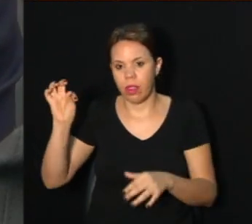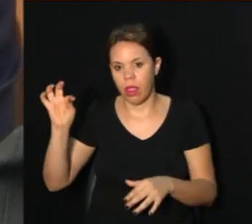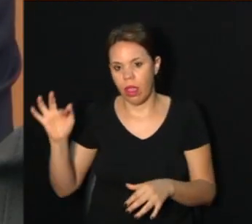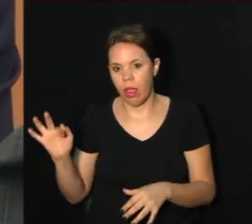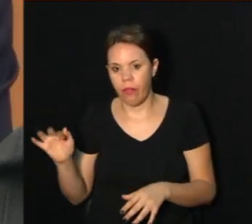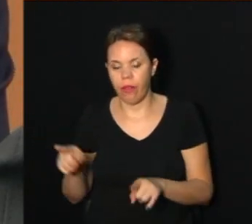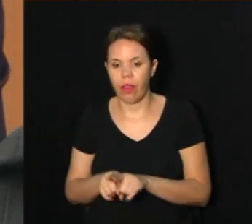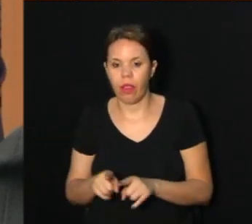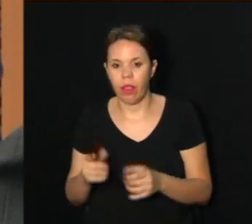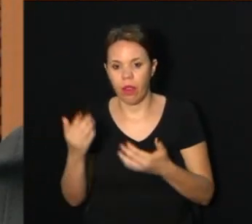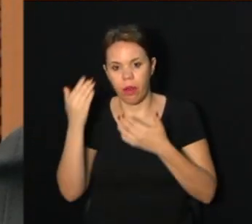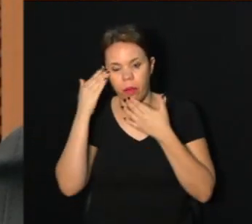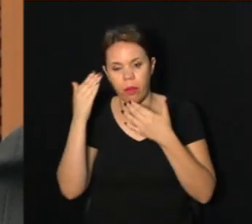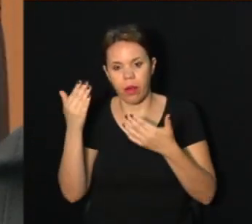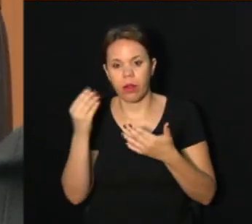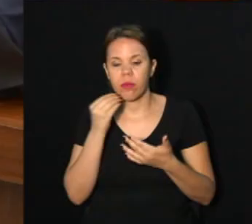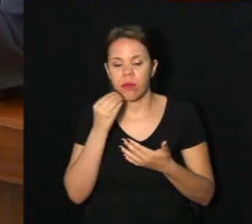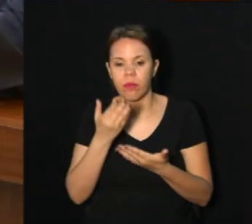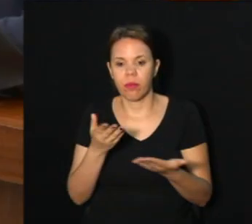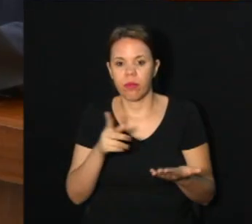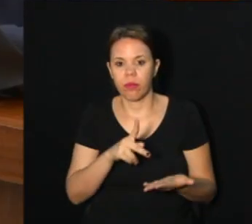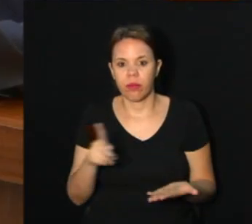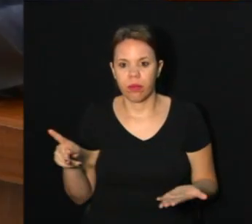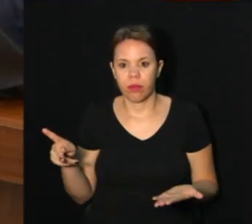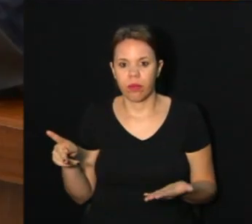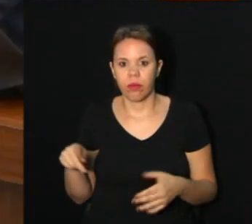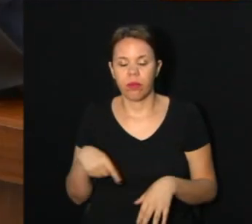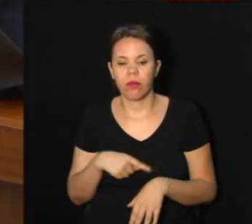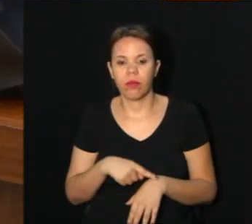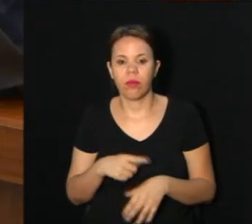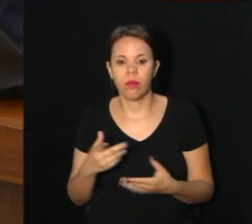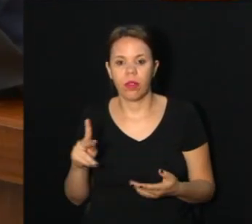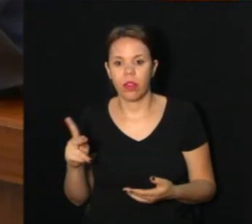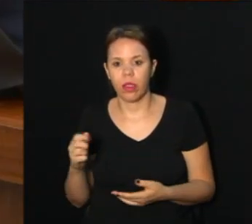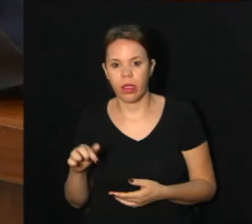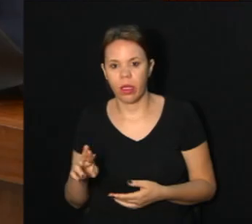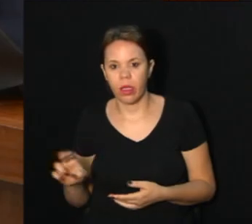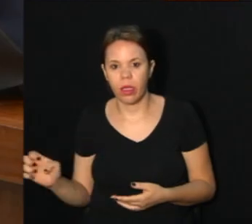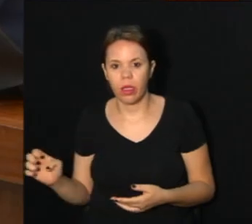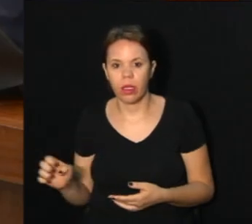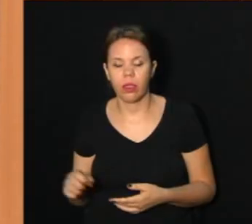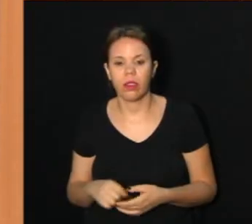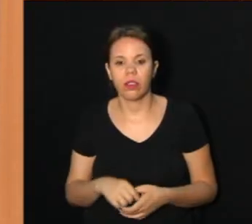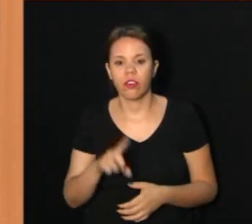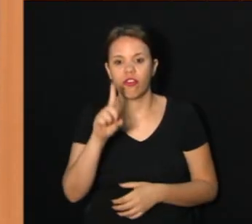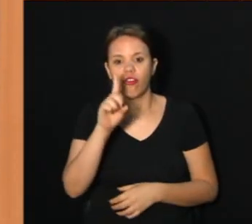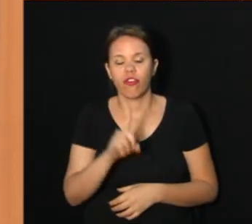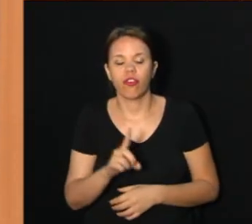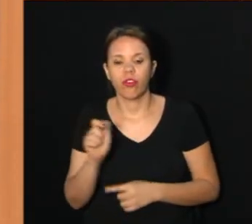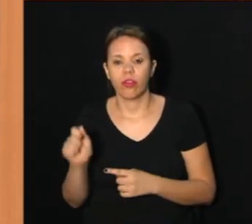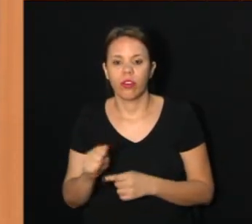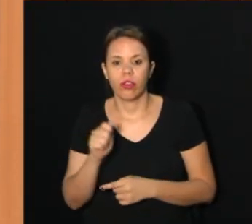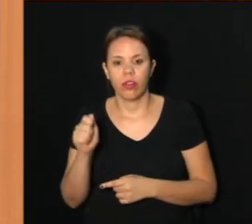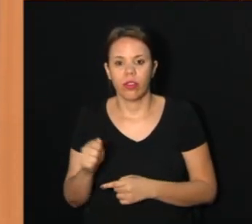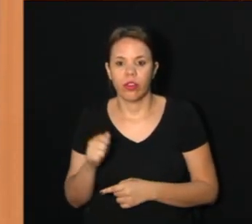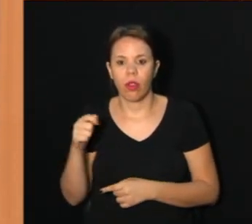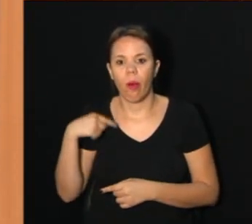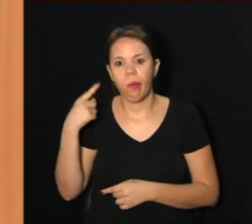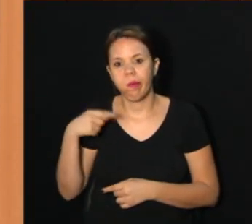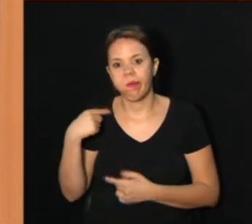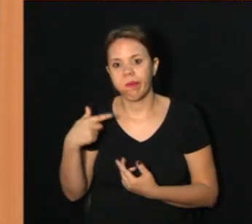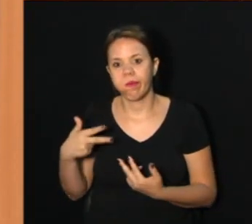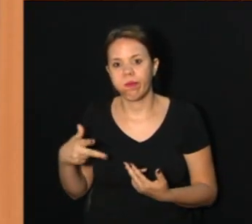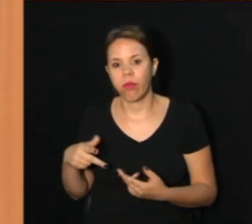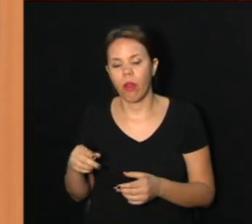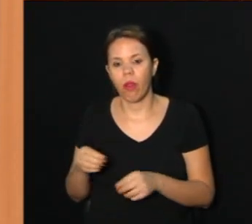serem debatidos e agradeço o espaço, presidente. Eu agradeço por hora o Henrique Sub, que é diretor da Associação dos Procuradores do Município de Campinas. E